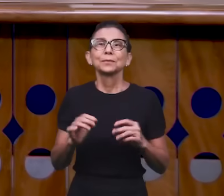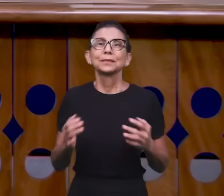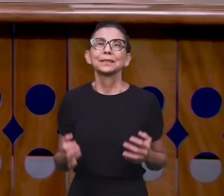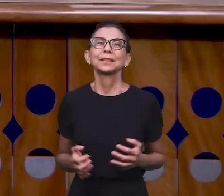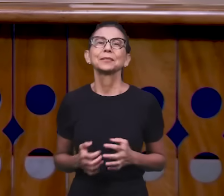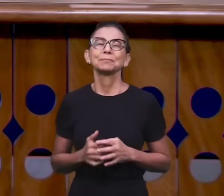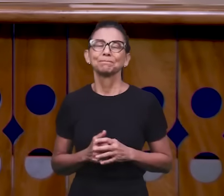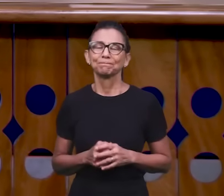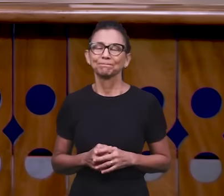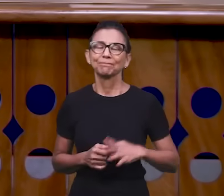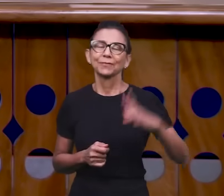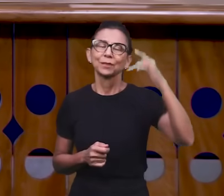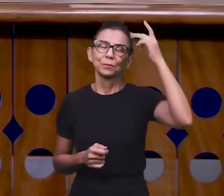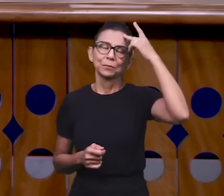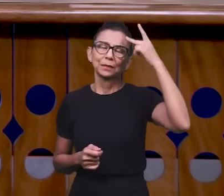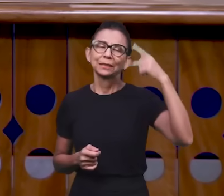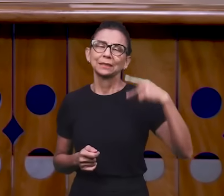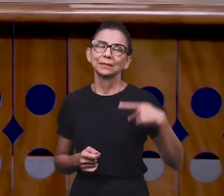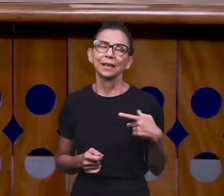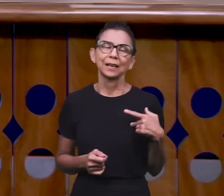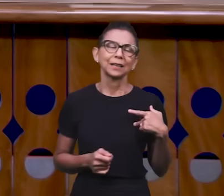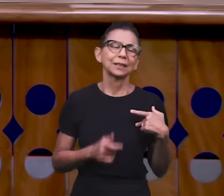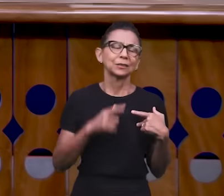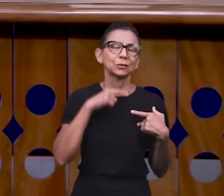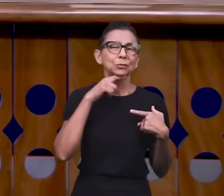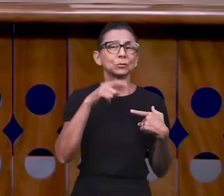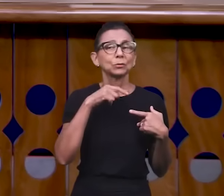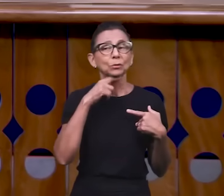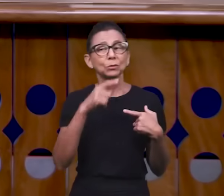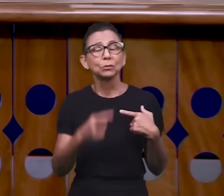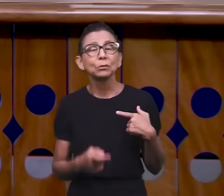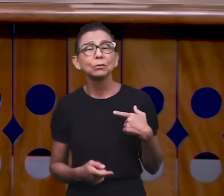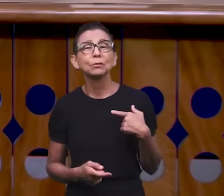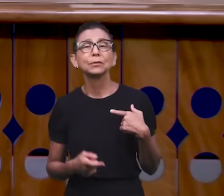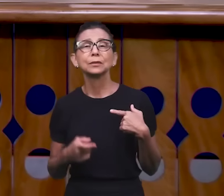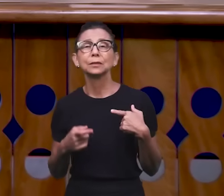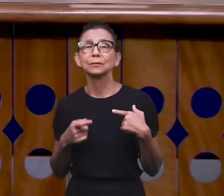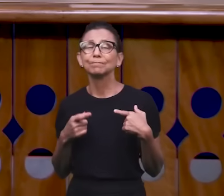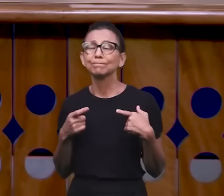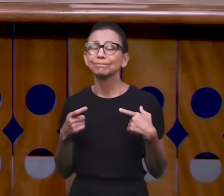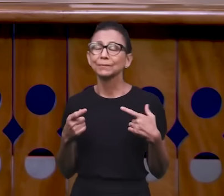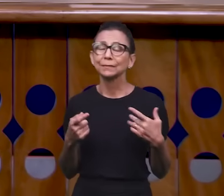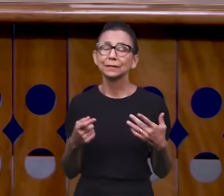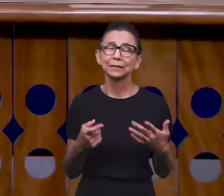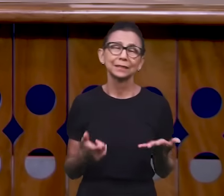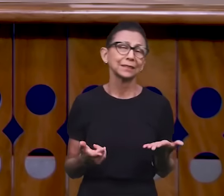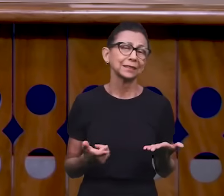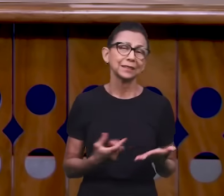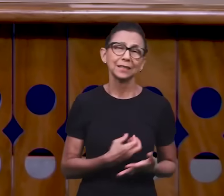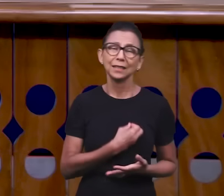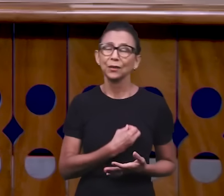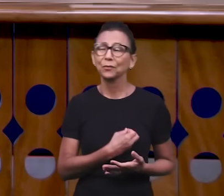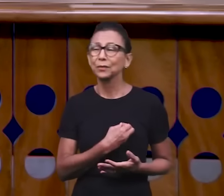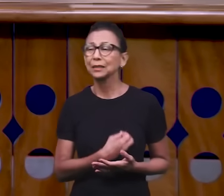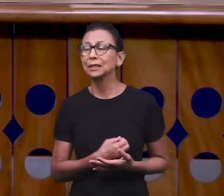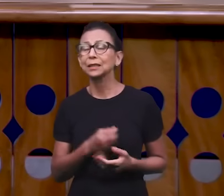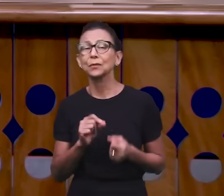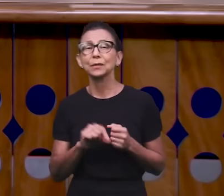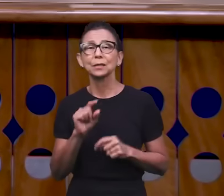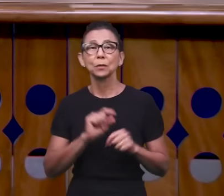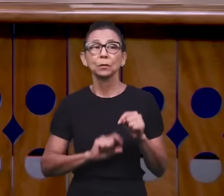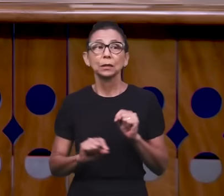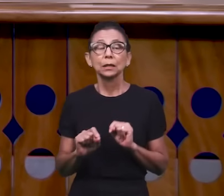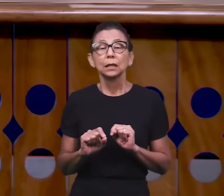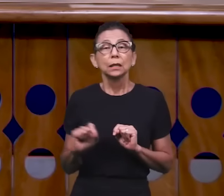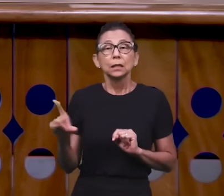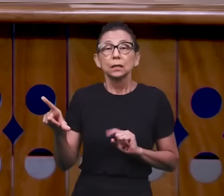hora, o homem está vivendo cheio de dúvidas sobre toda a sua vida e qual